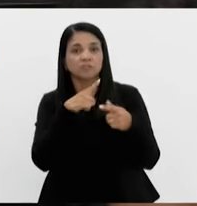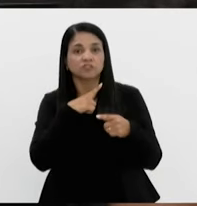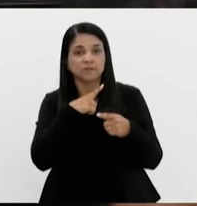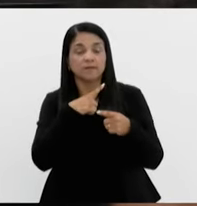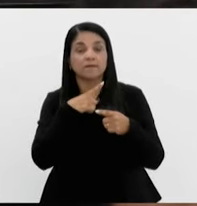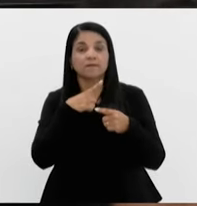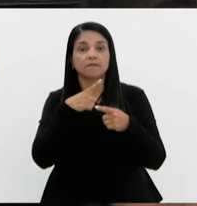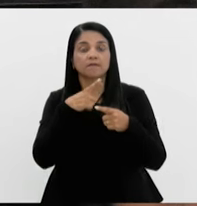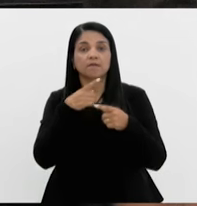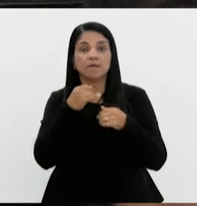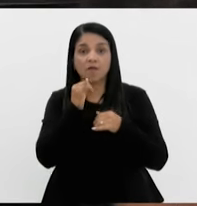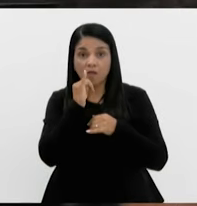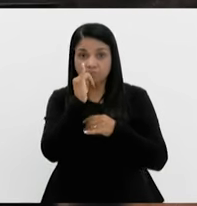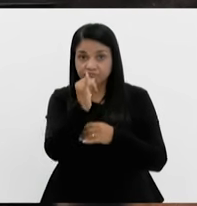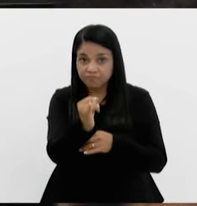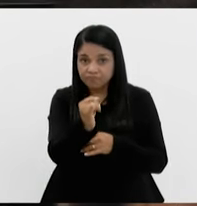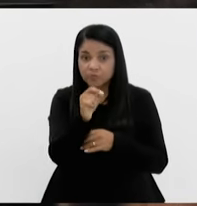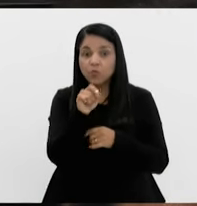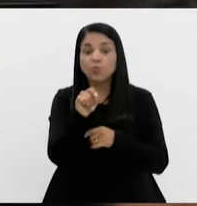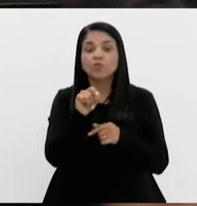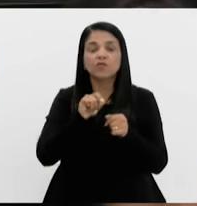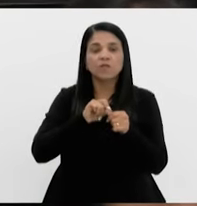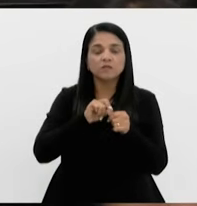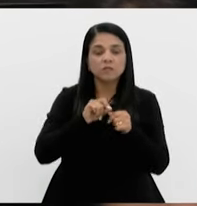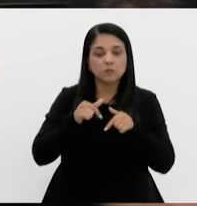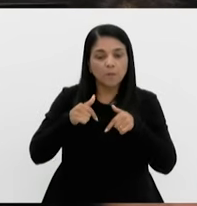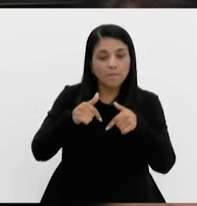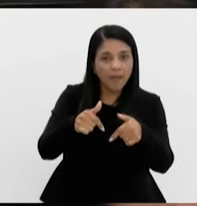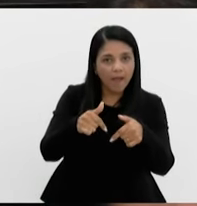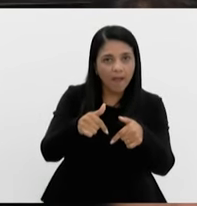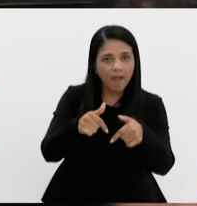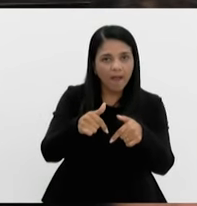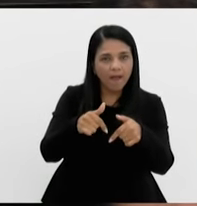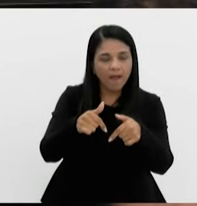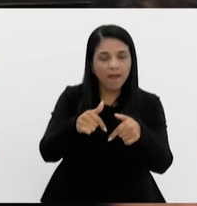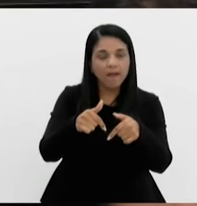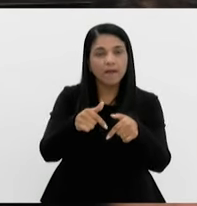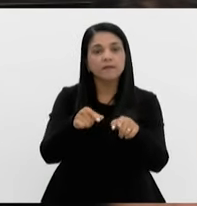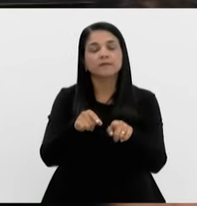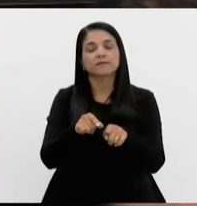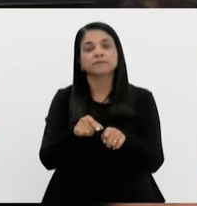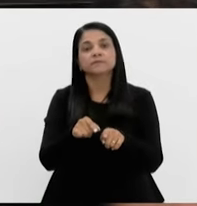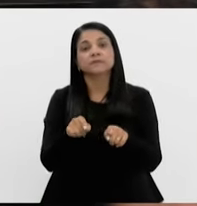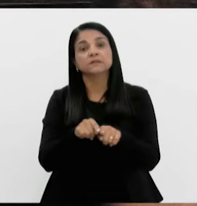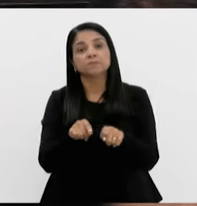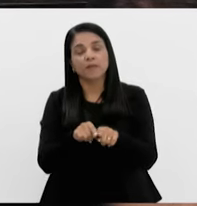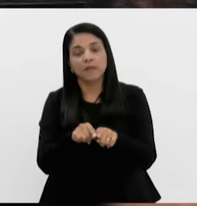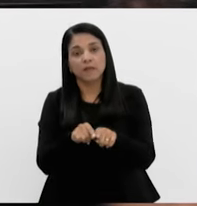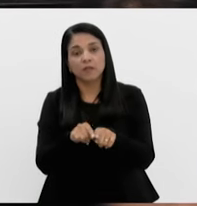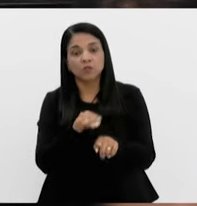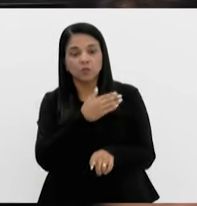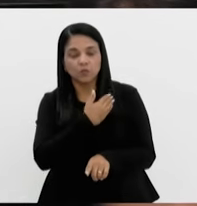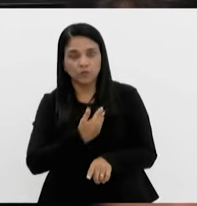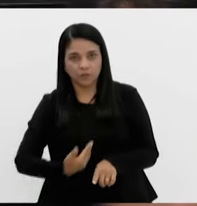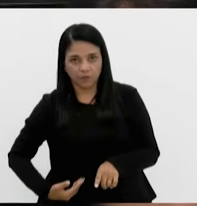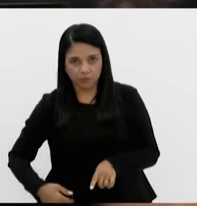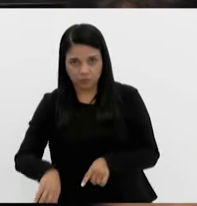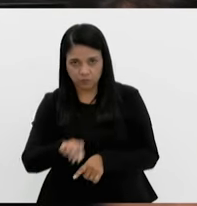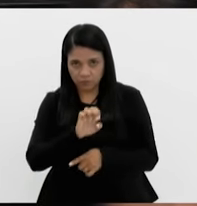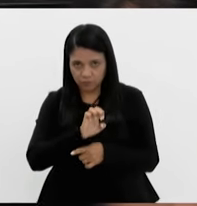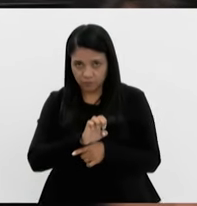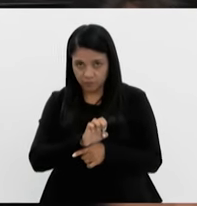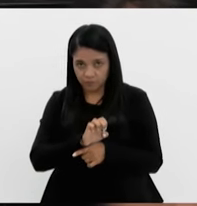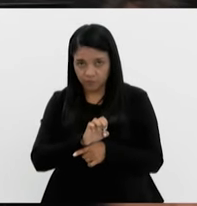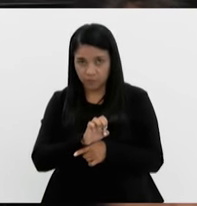dizer efetivamente o que está fazendo sobre o assunto como também do Governo do Estado